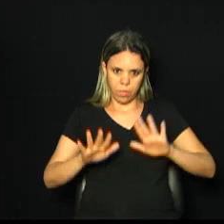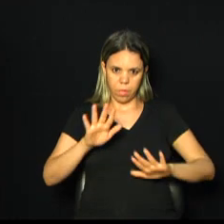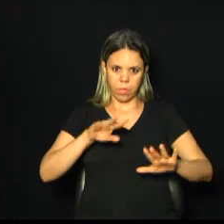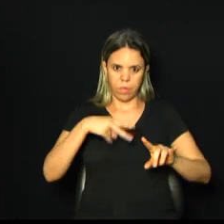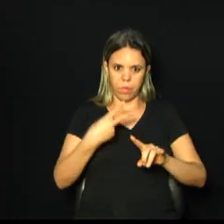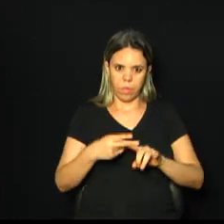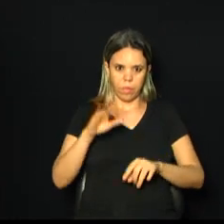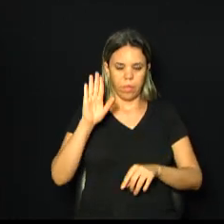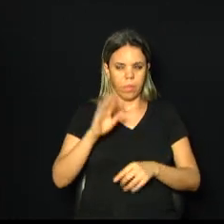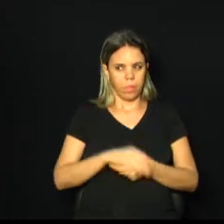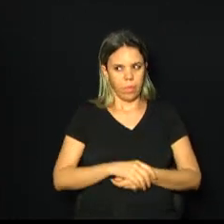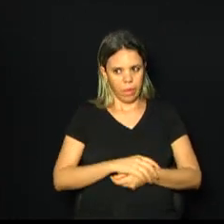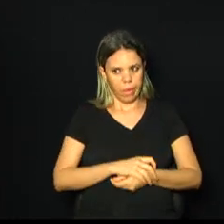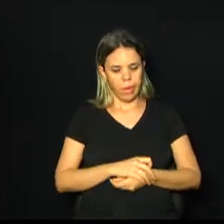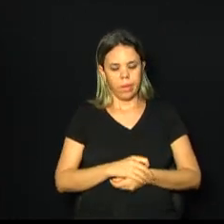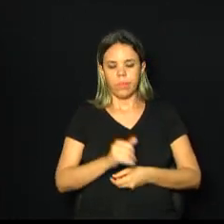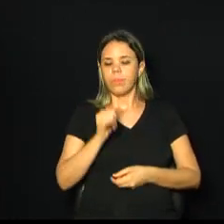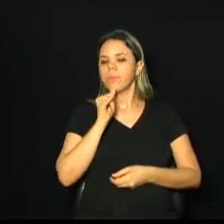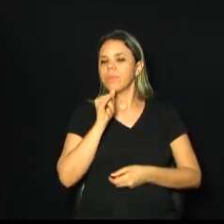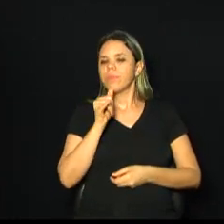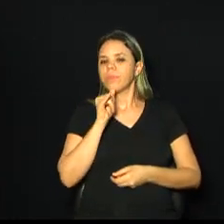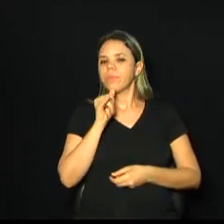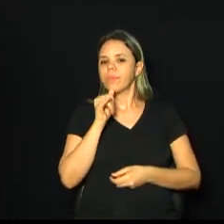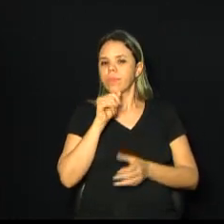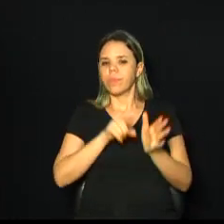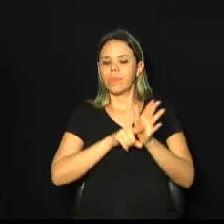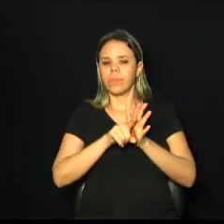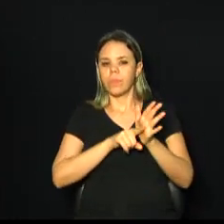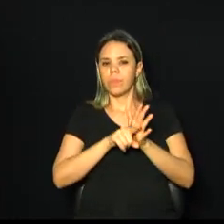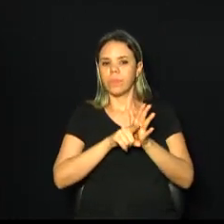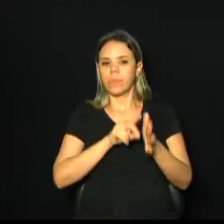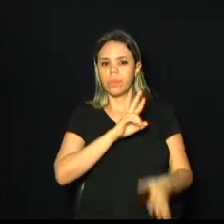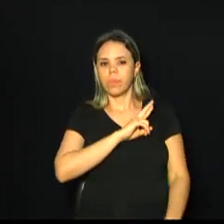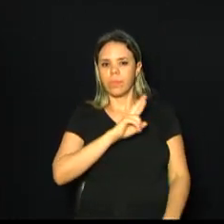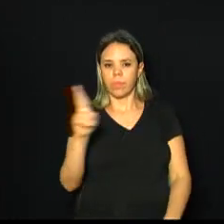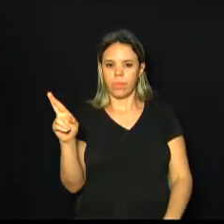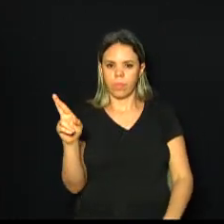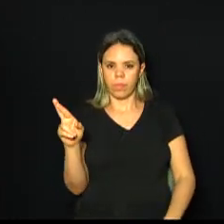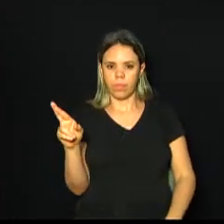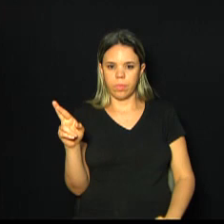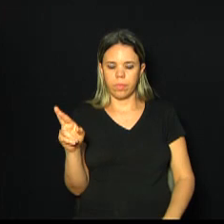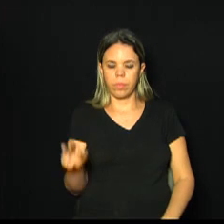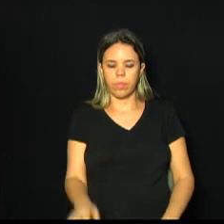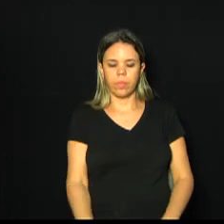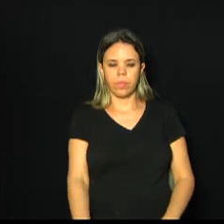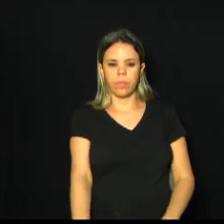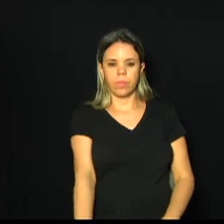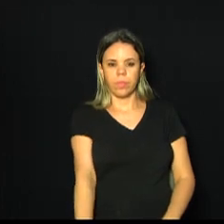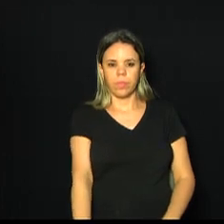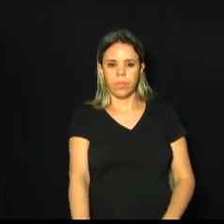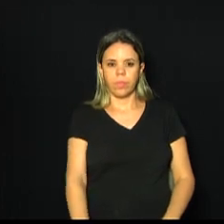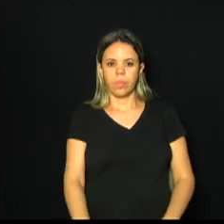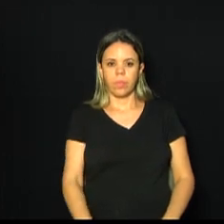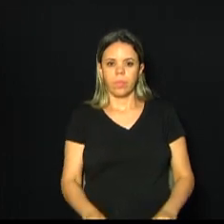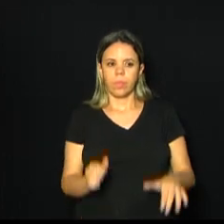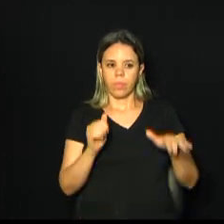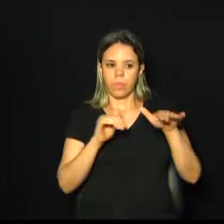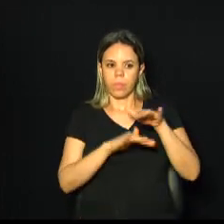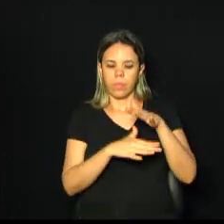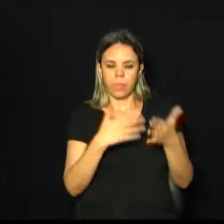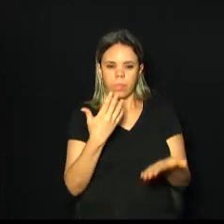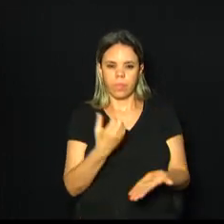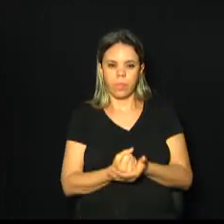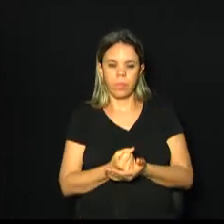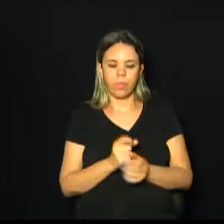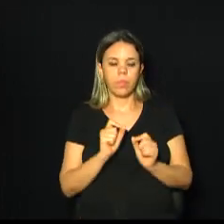foi. Né? Por exemplo, um dado sobre religião tem que ser muito bem guardado. Aliás, para